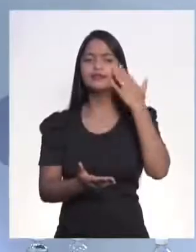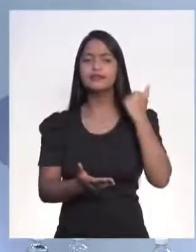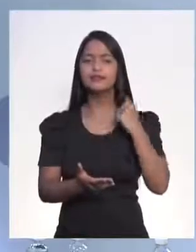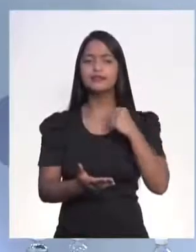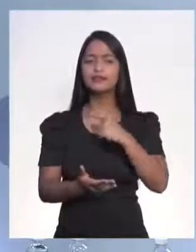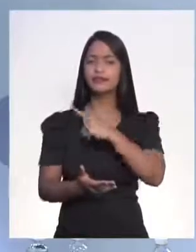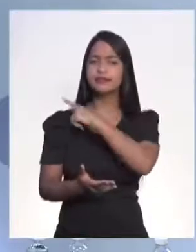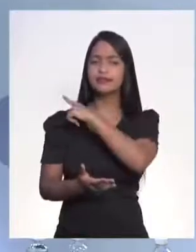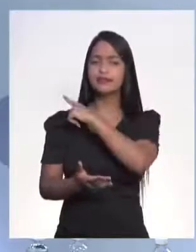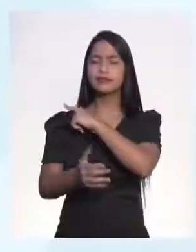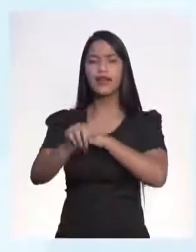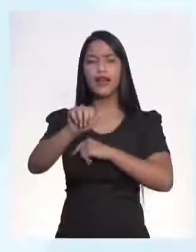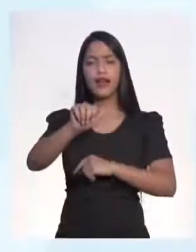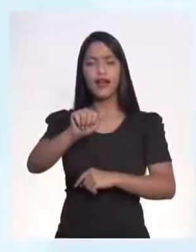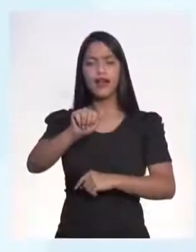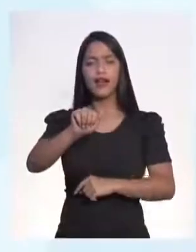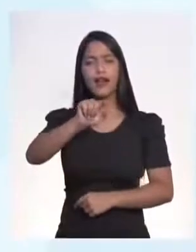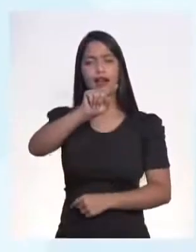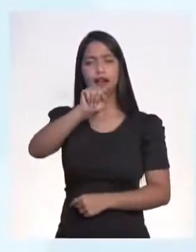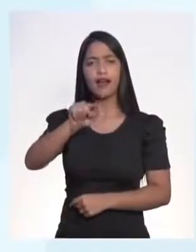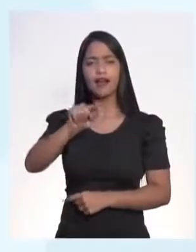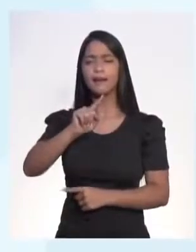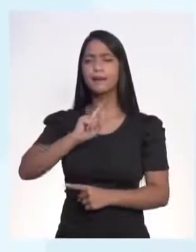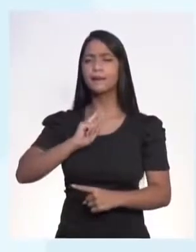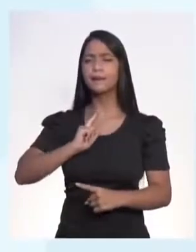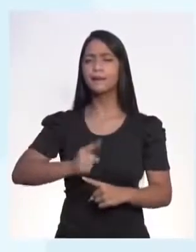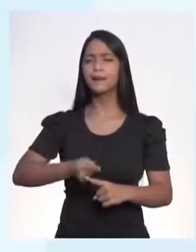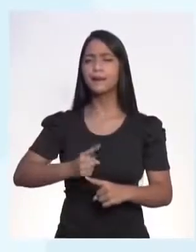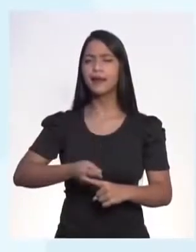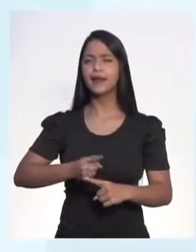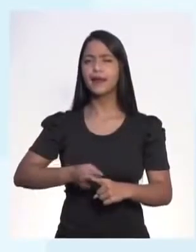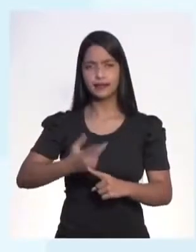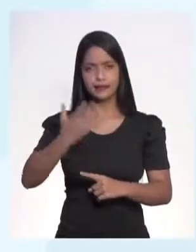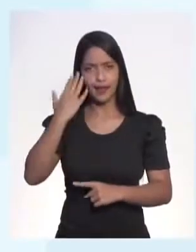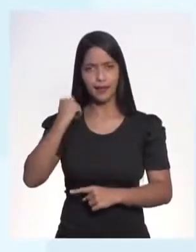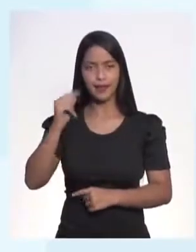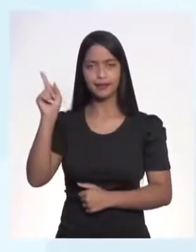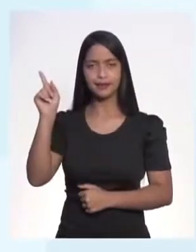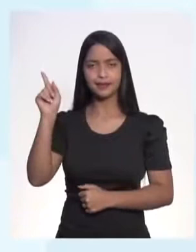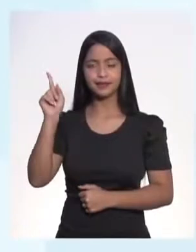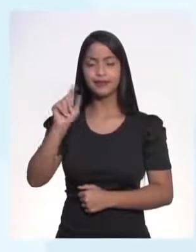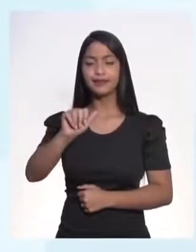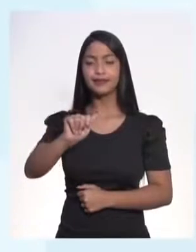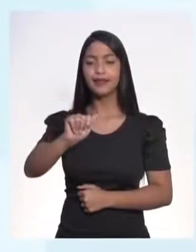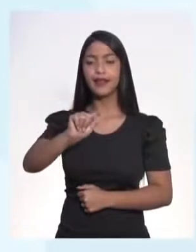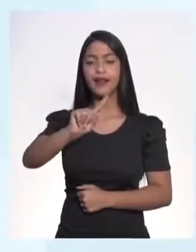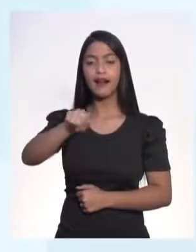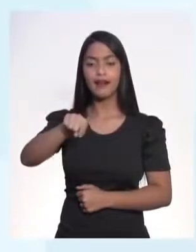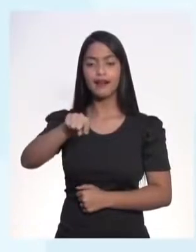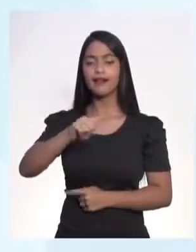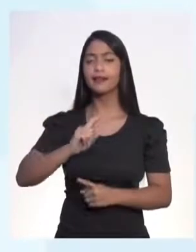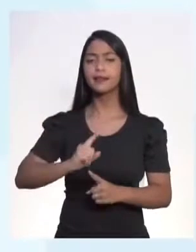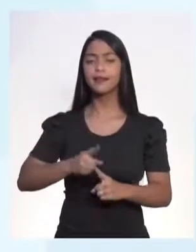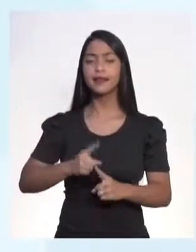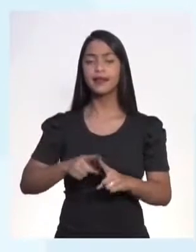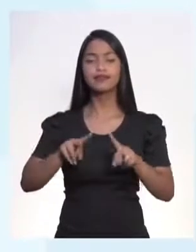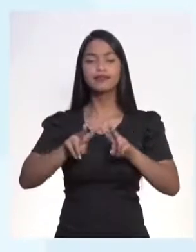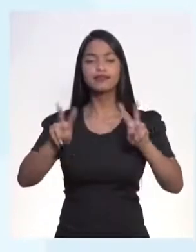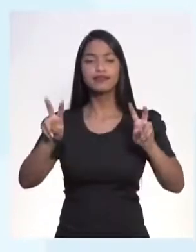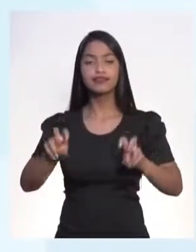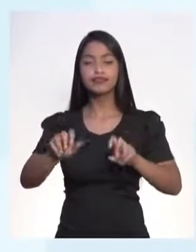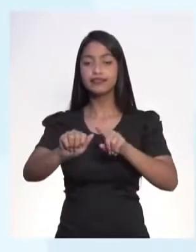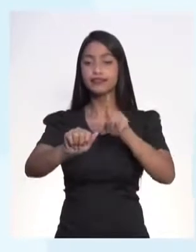esse assento aqui antes da palavra hora no título a hora do almoço no título do